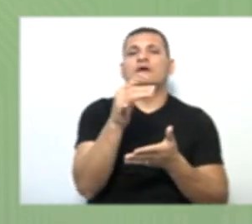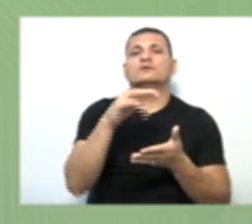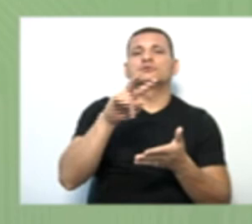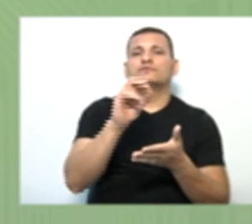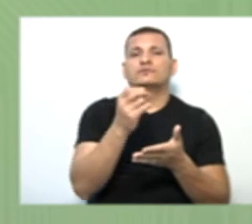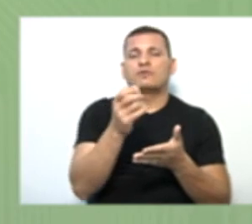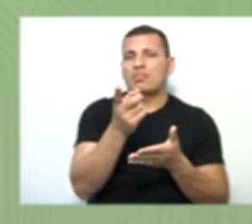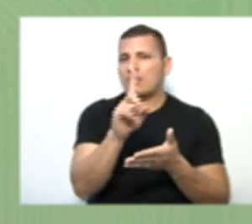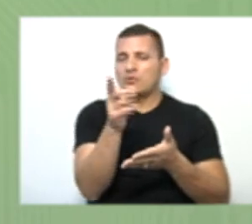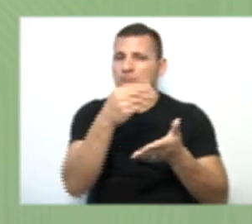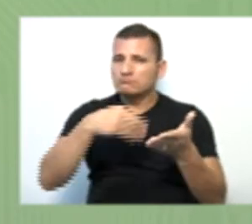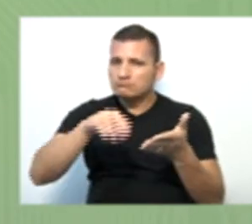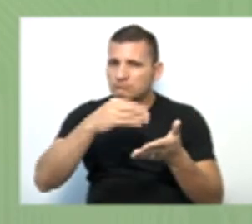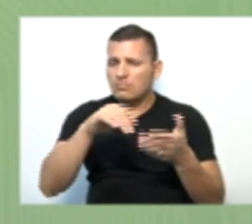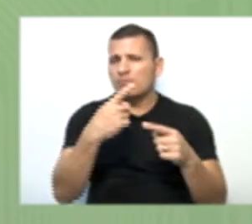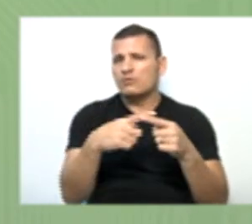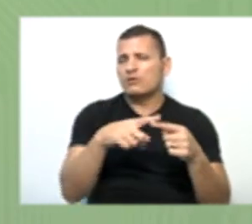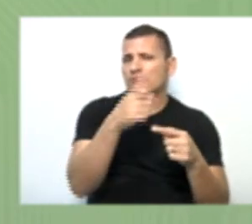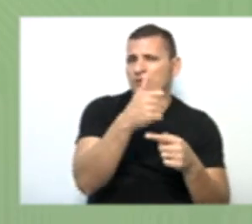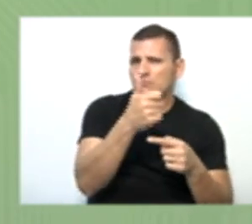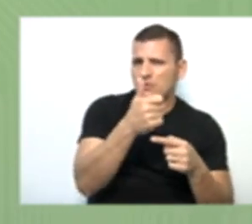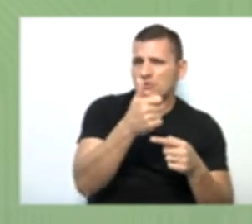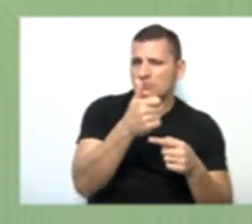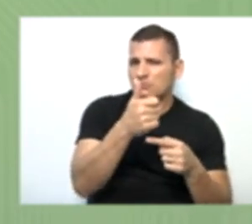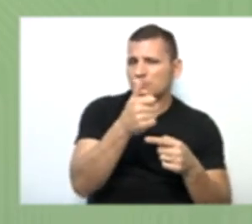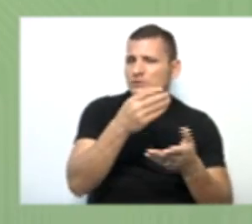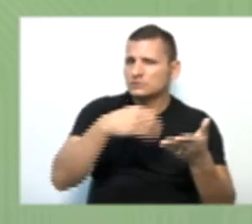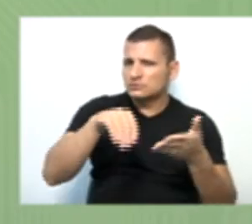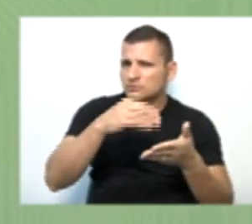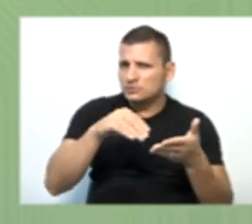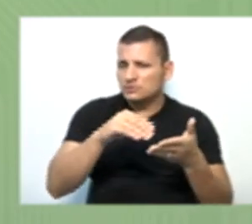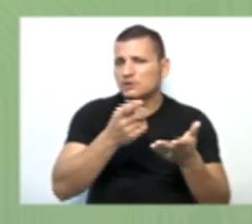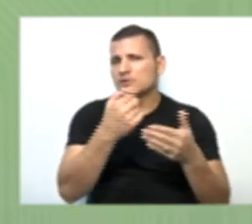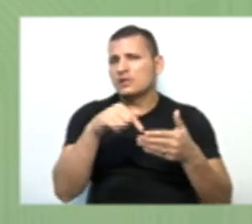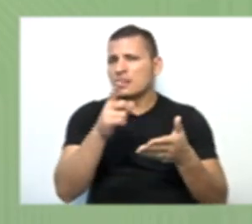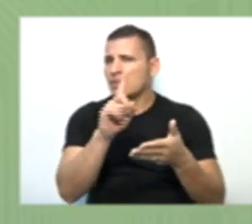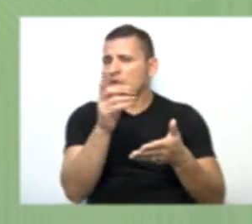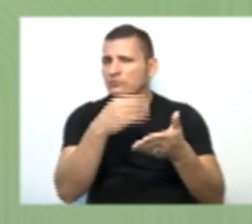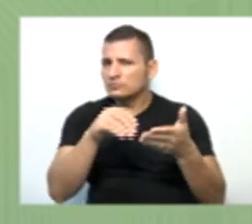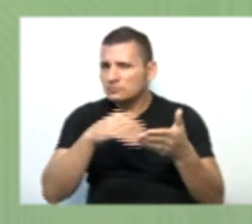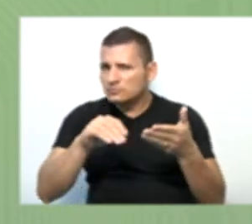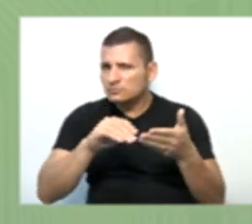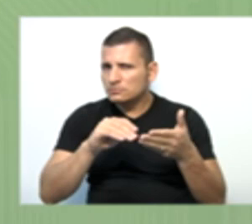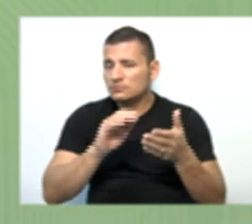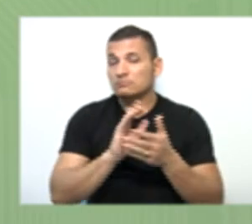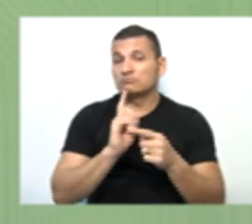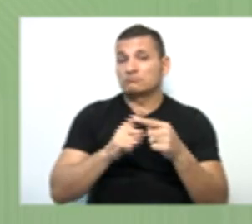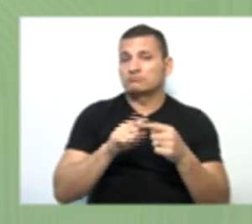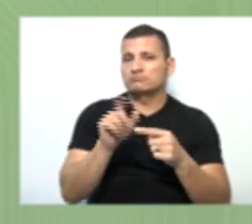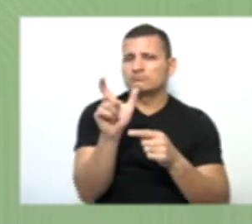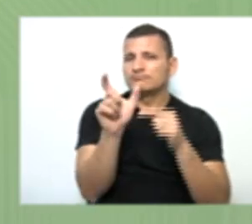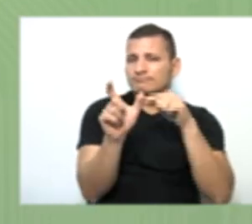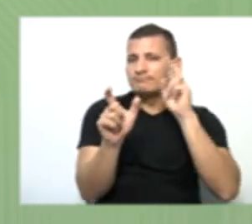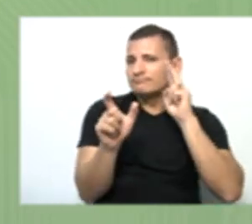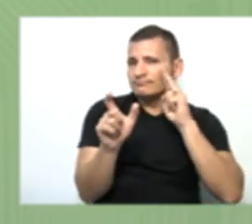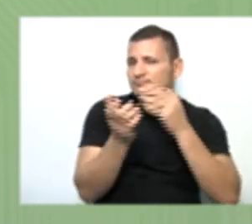vem primeiro e o não circulante vem depois? Porque ele vem daquela palavrinha que nós falamos lá no começo, que